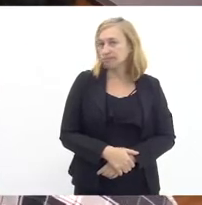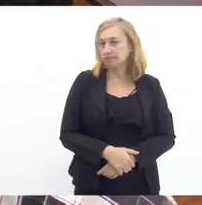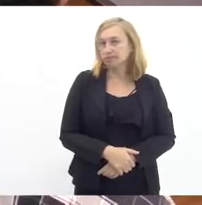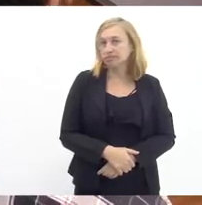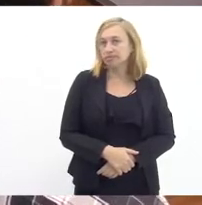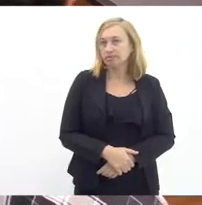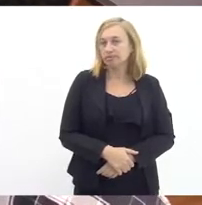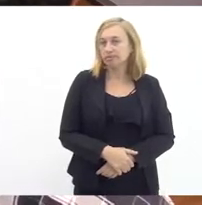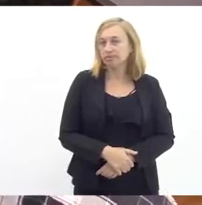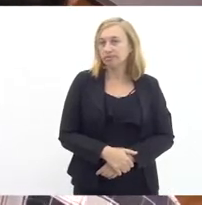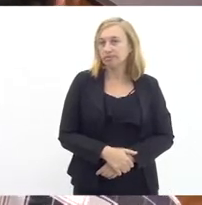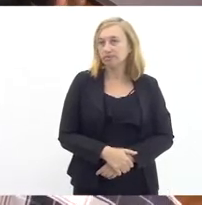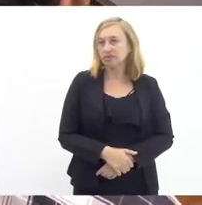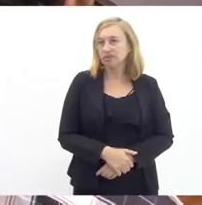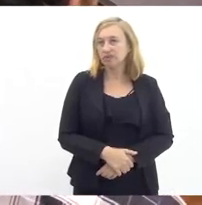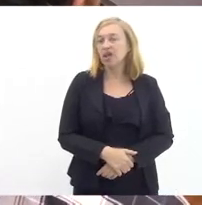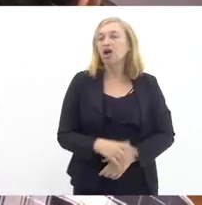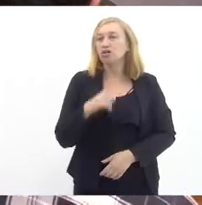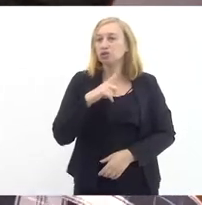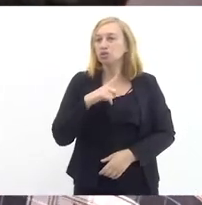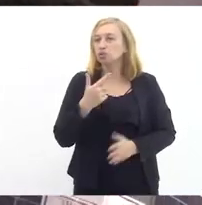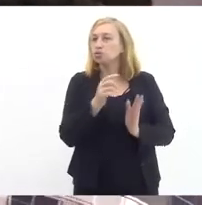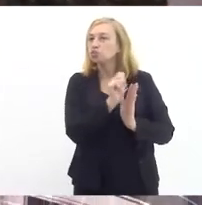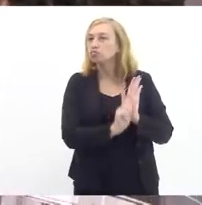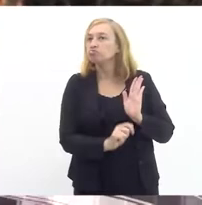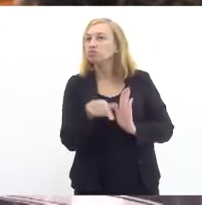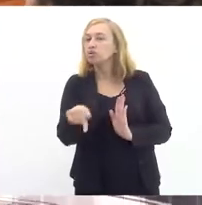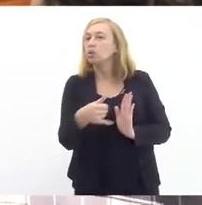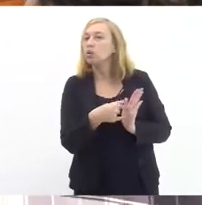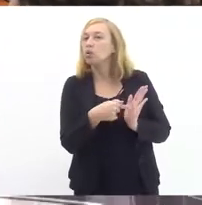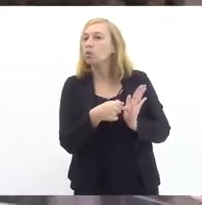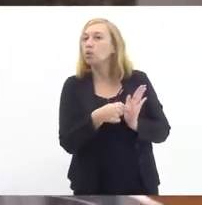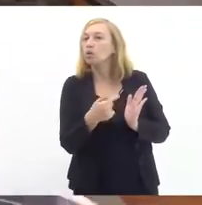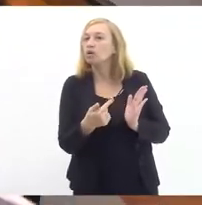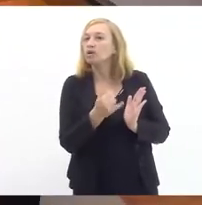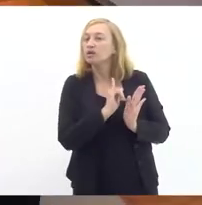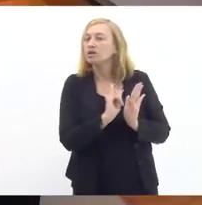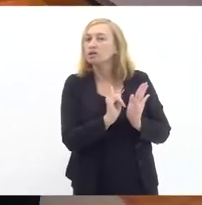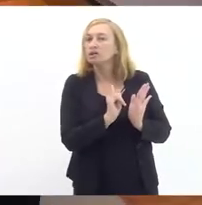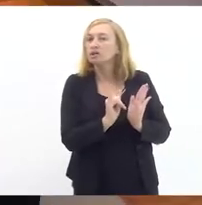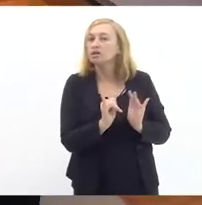Se quiser algum dado, eu tenho aqui no relatório que me entregar. Não, minhas anotações.